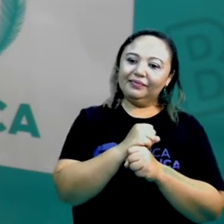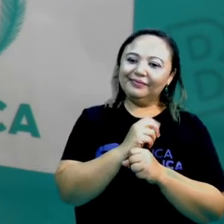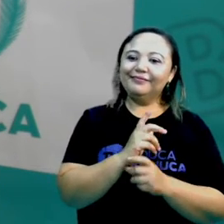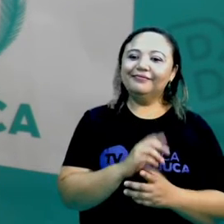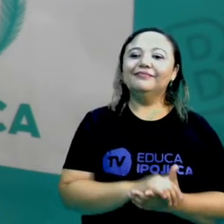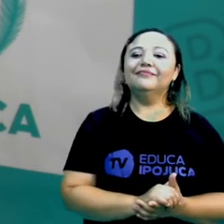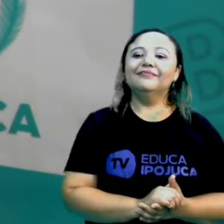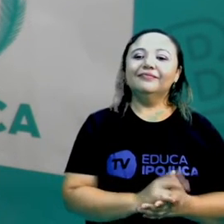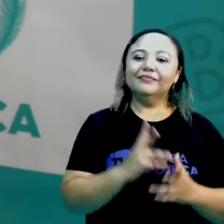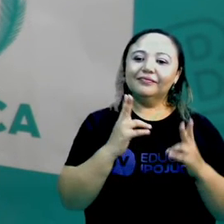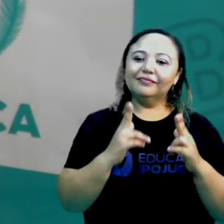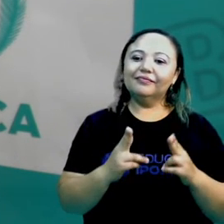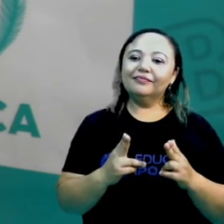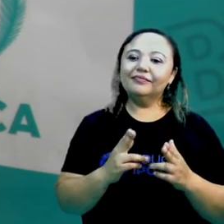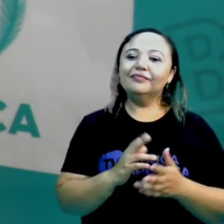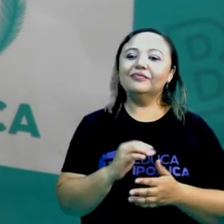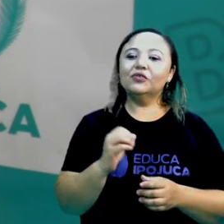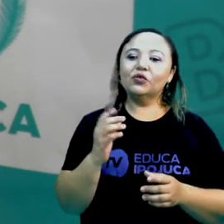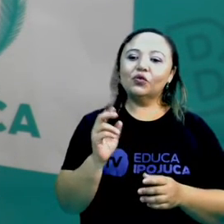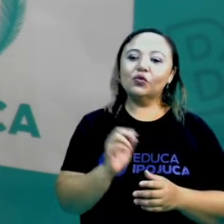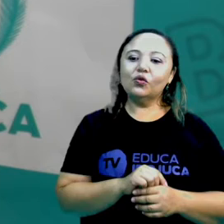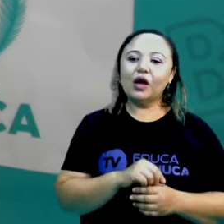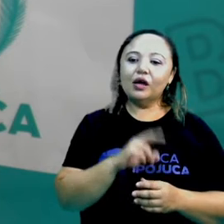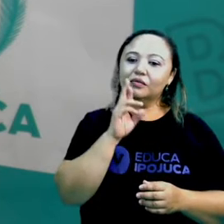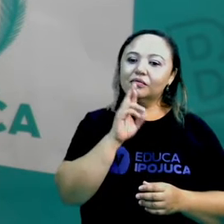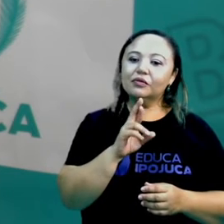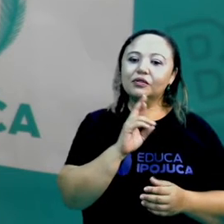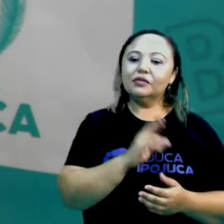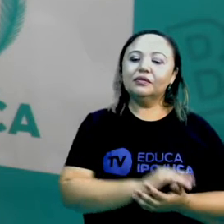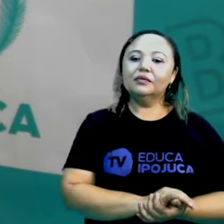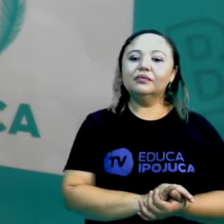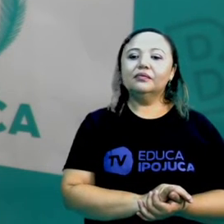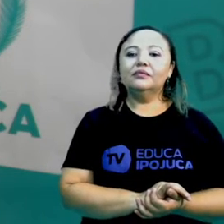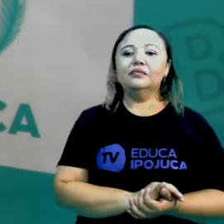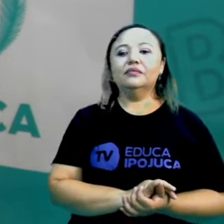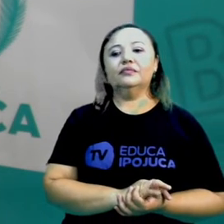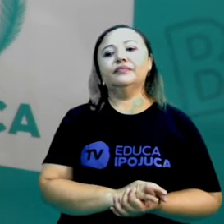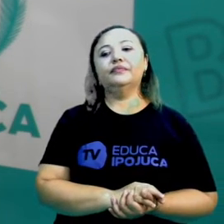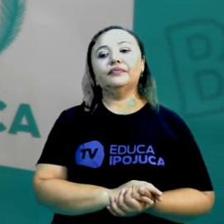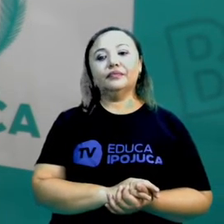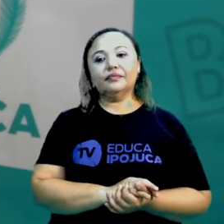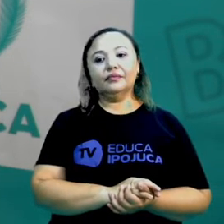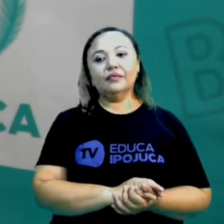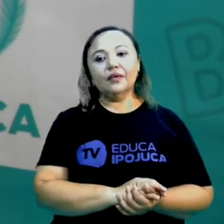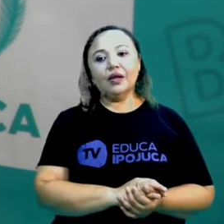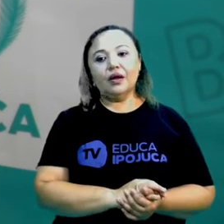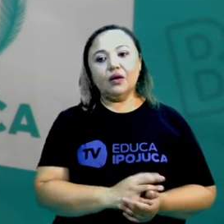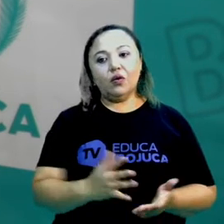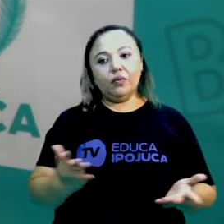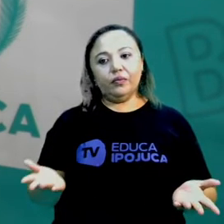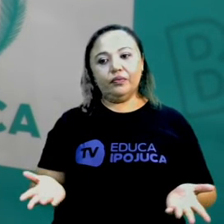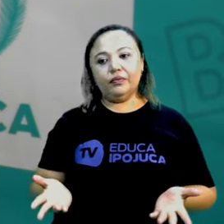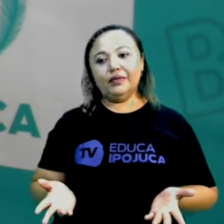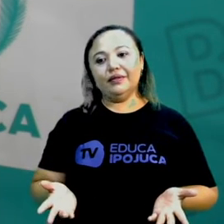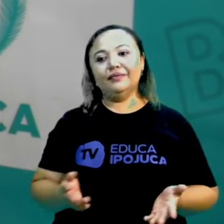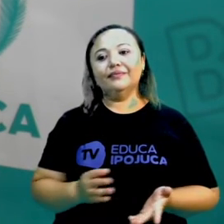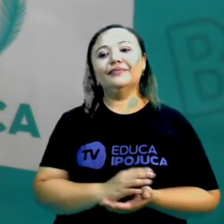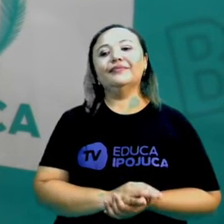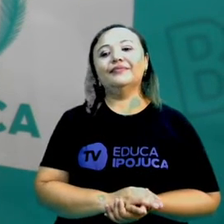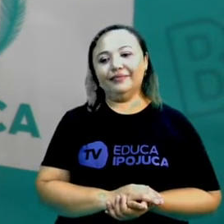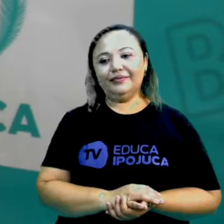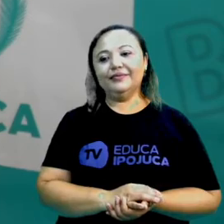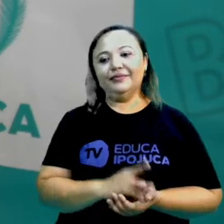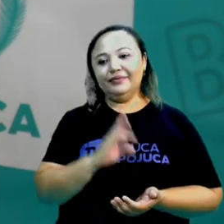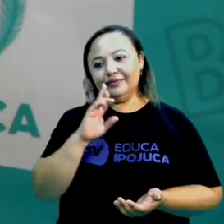parcelas é igual ao total, tá, da operação ou o